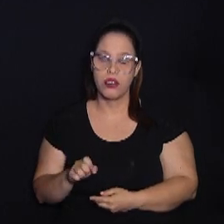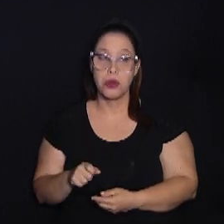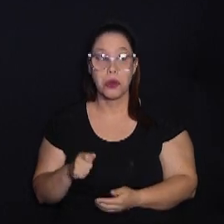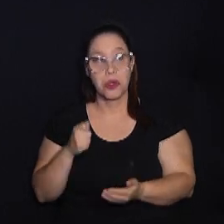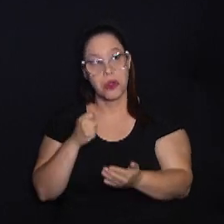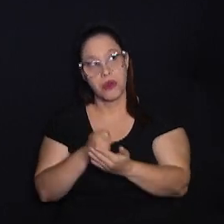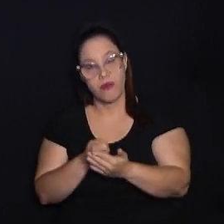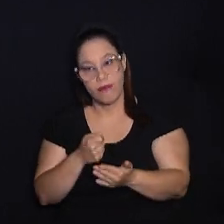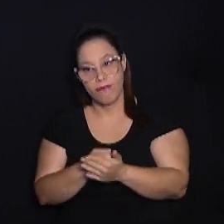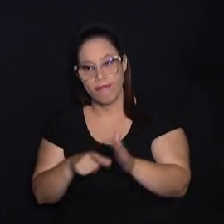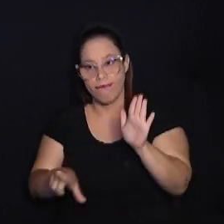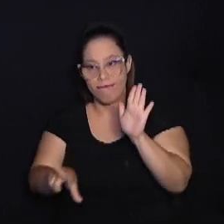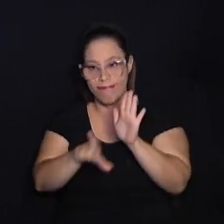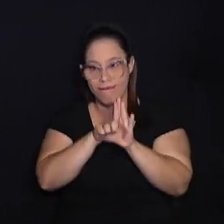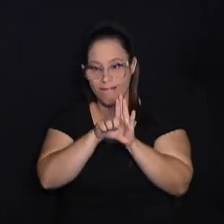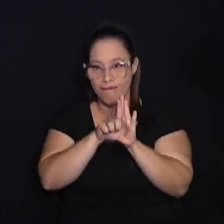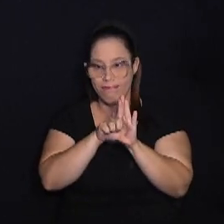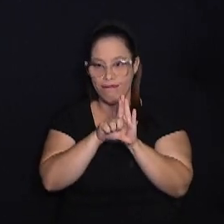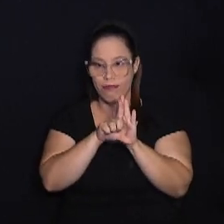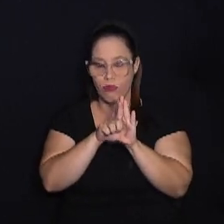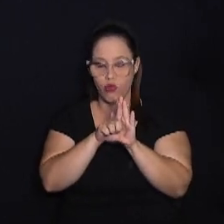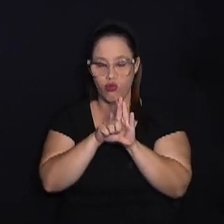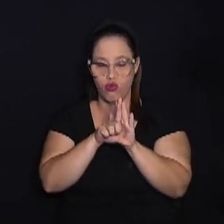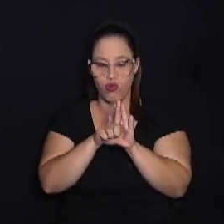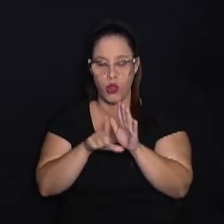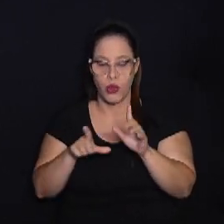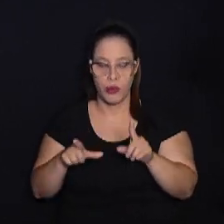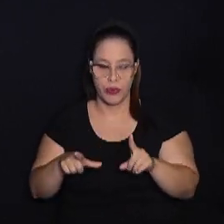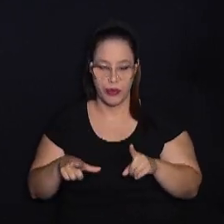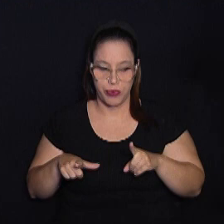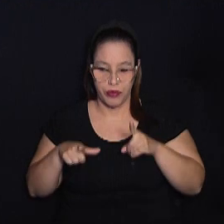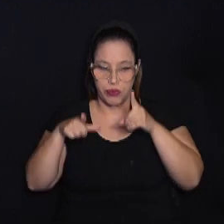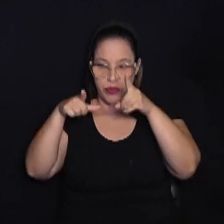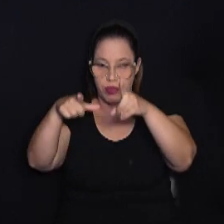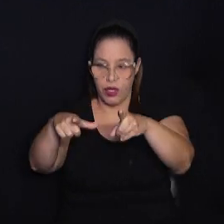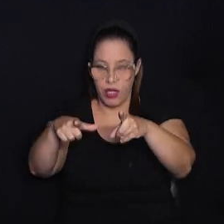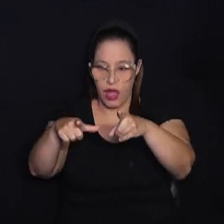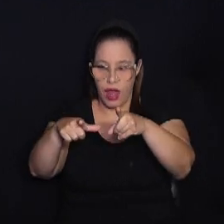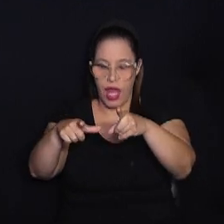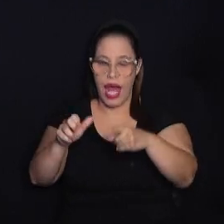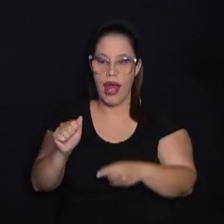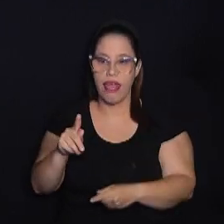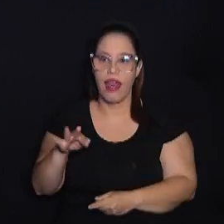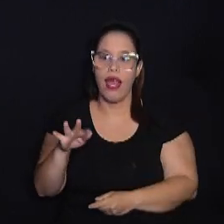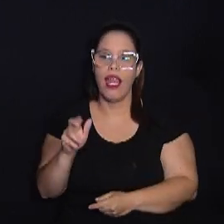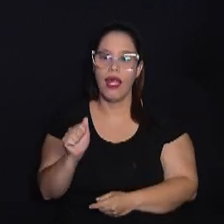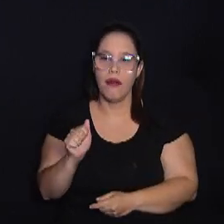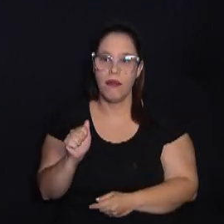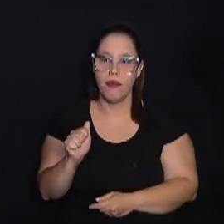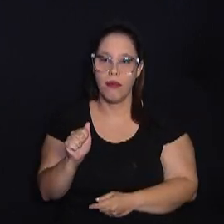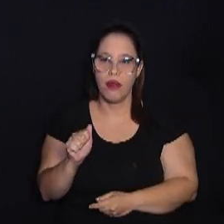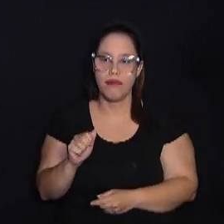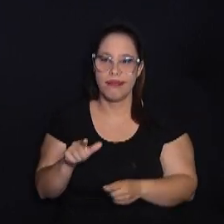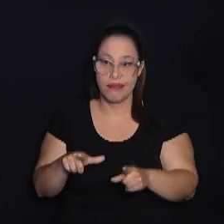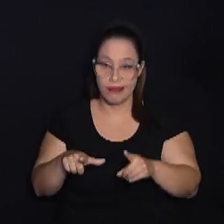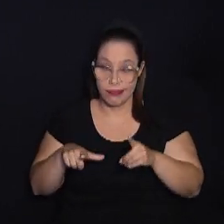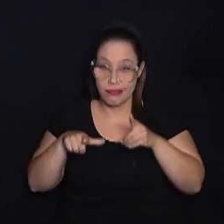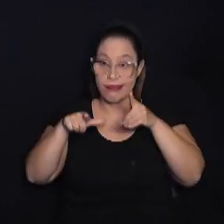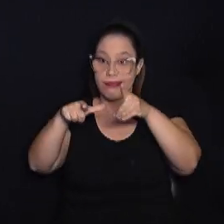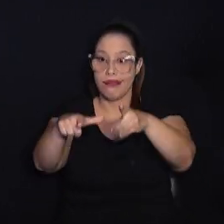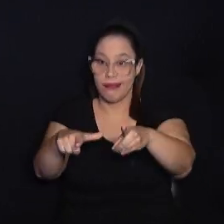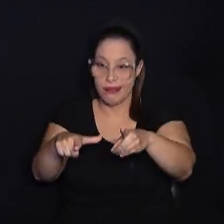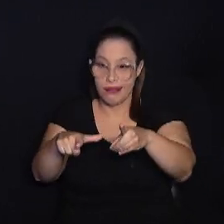também, por decreto legislativo, o título de mérito contábil a Taliba Amadeu Cevá, a nossa colega Cida